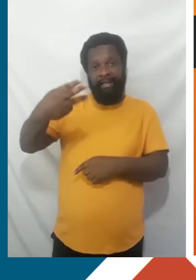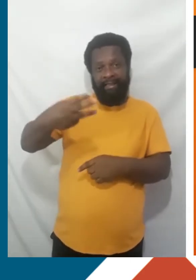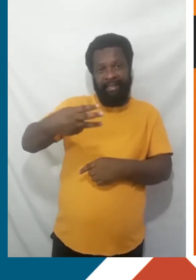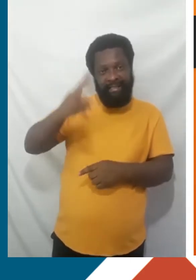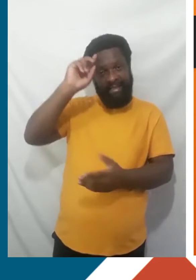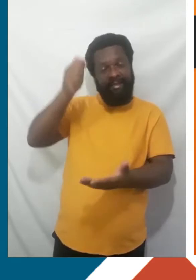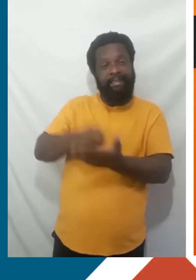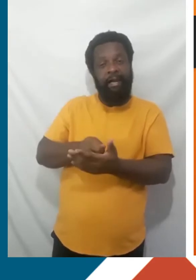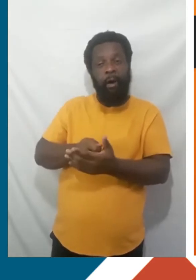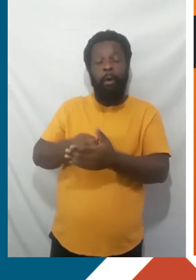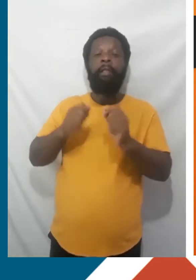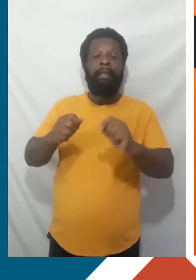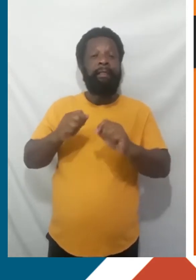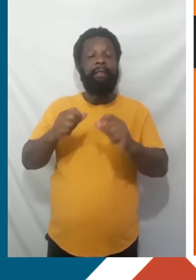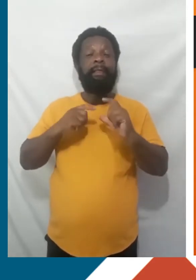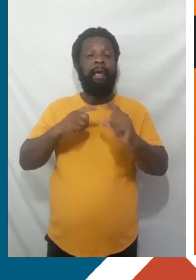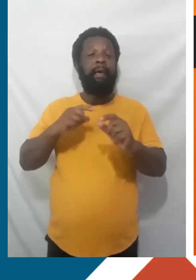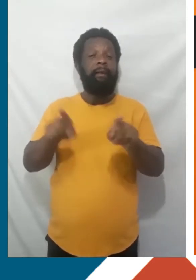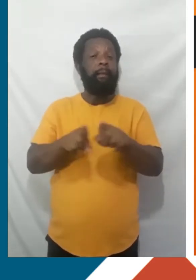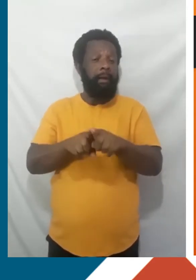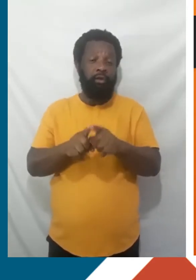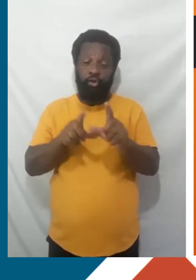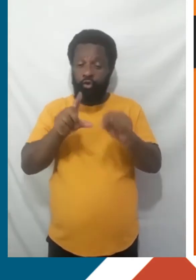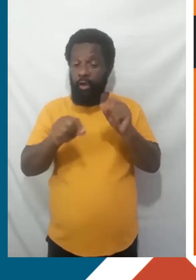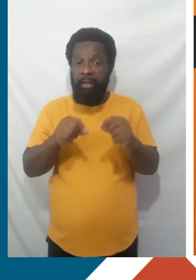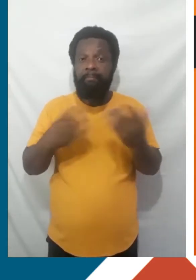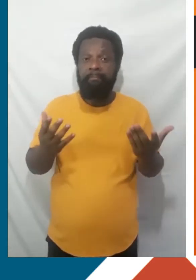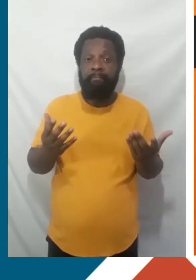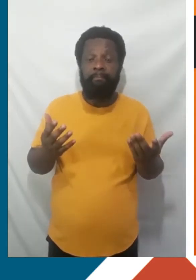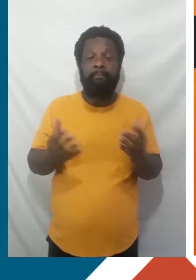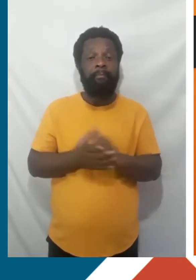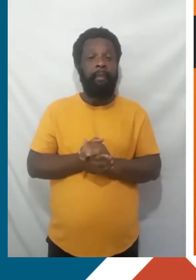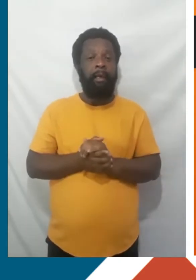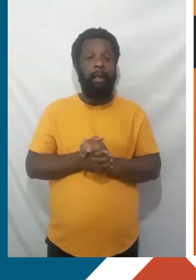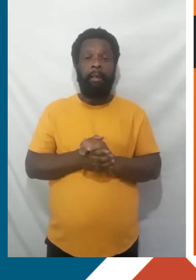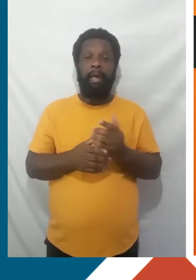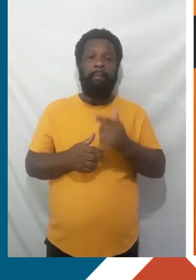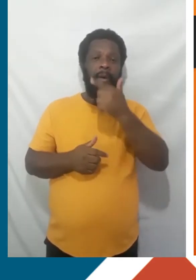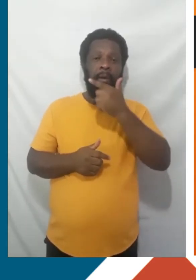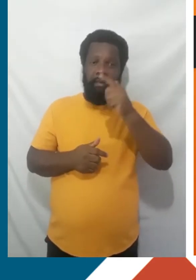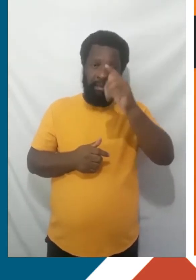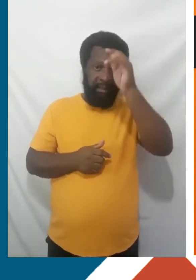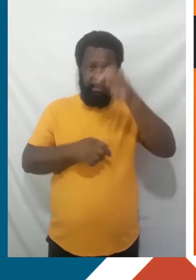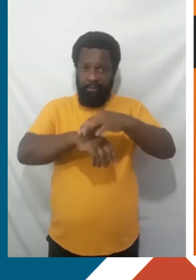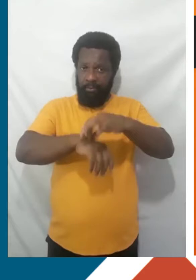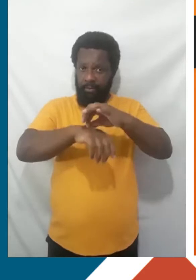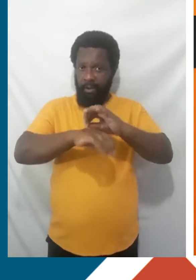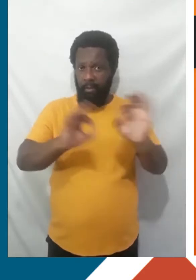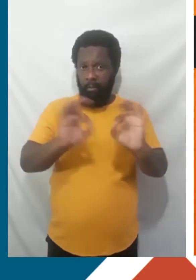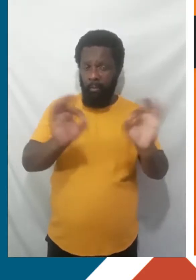decisão, vamos ter um raciocínio análogo, porque ele tem as seguintes possibilidades. Não colocar carne